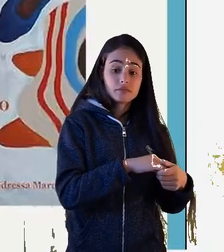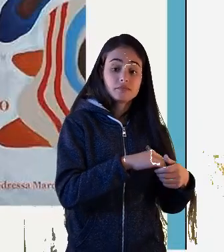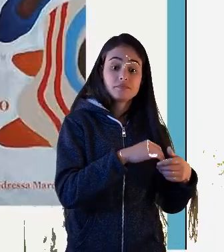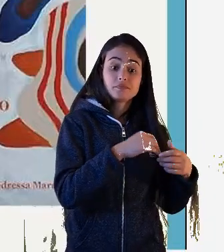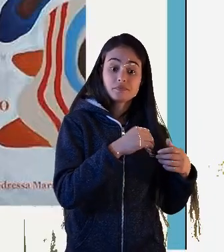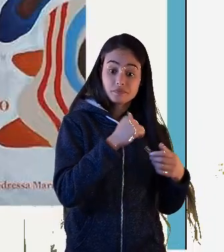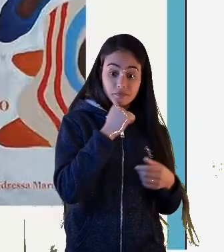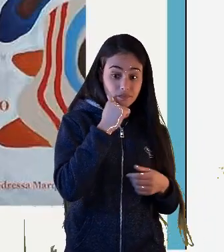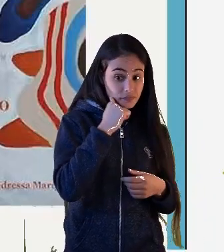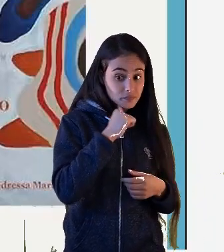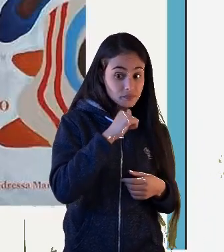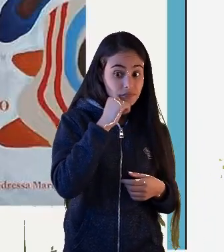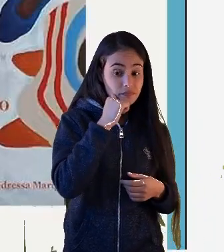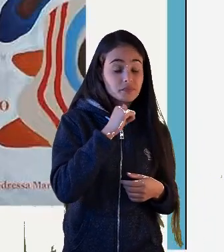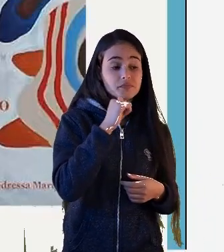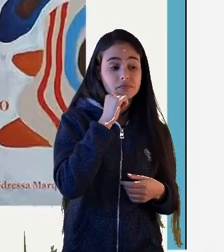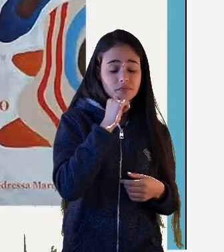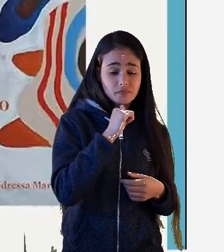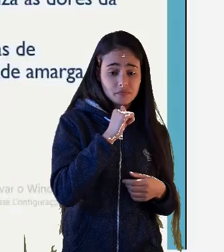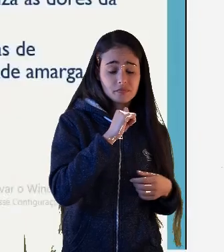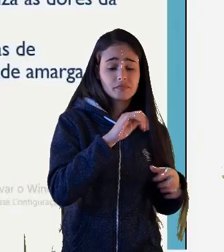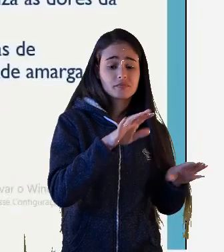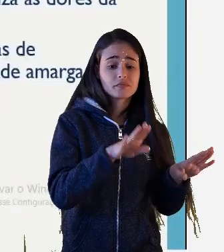gostam, tem resenha lá.